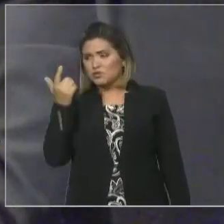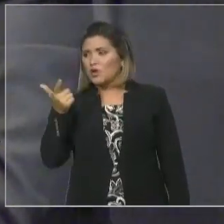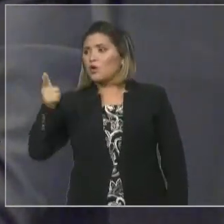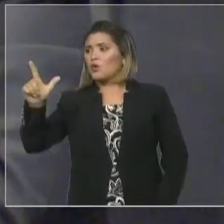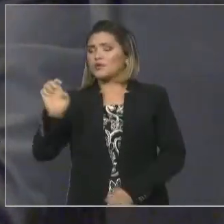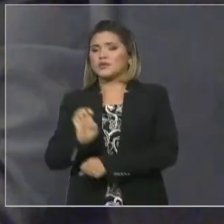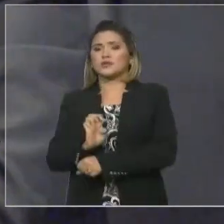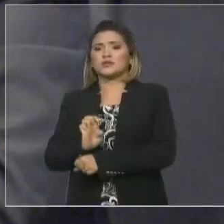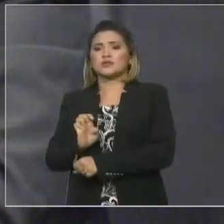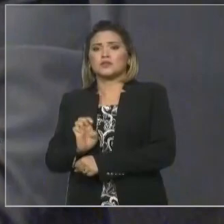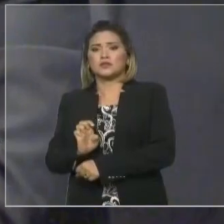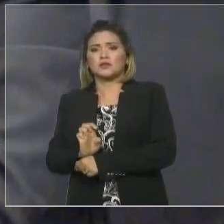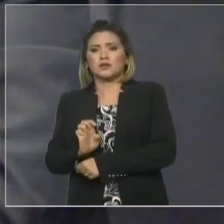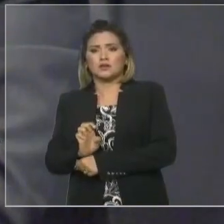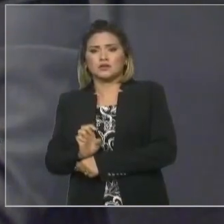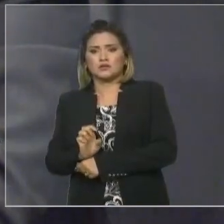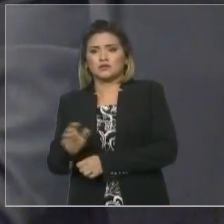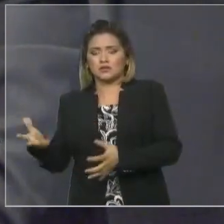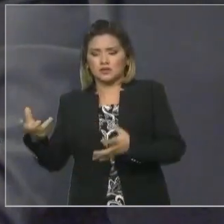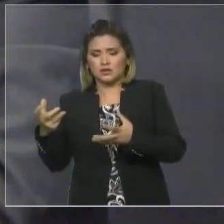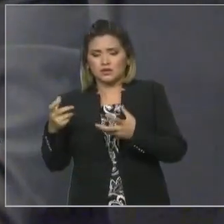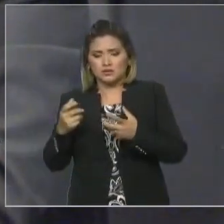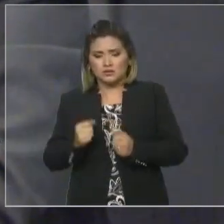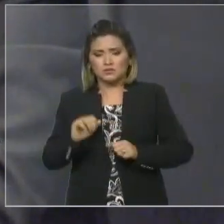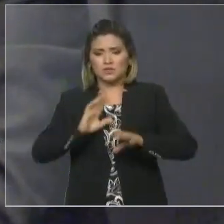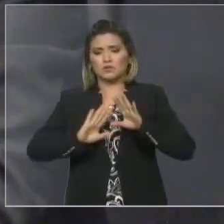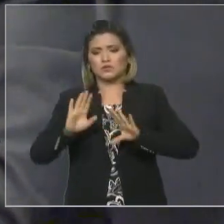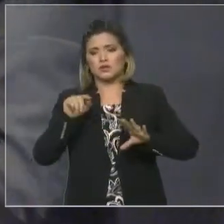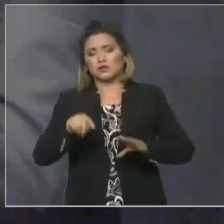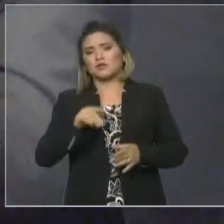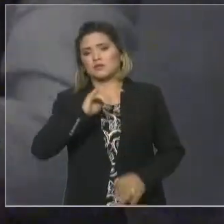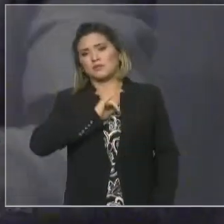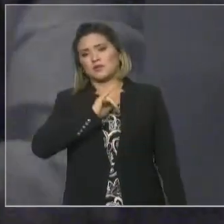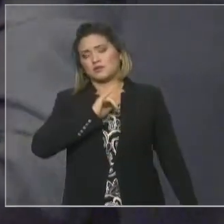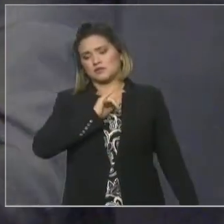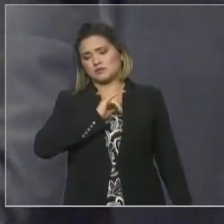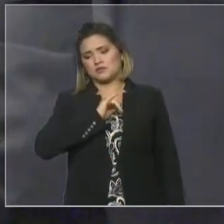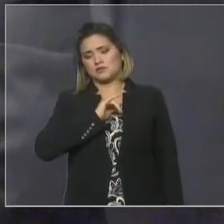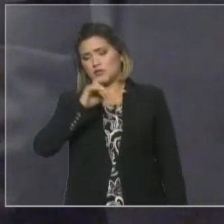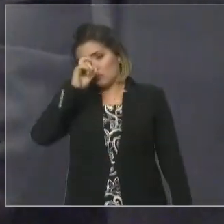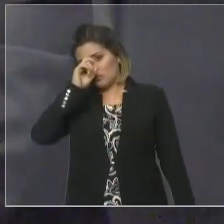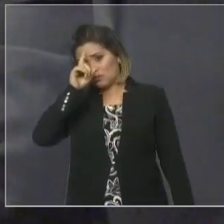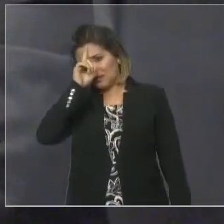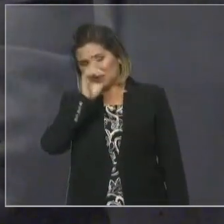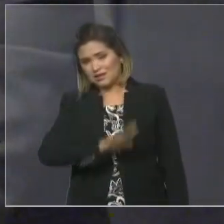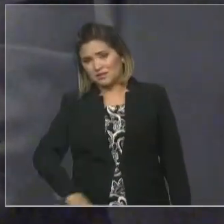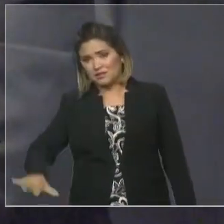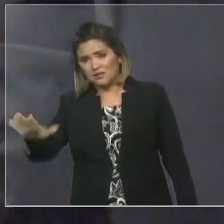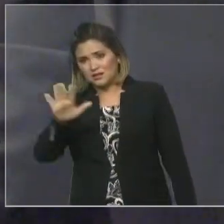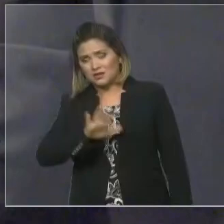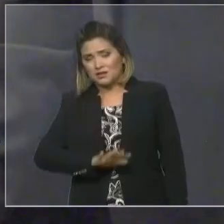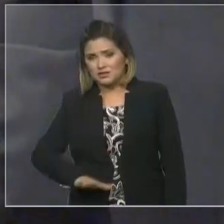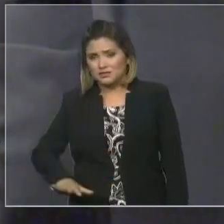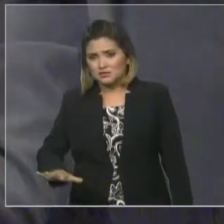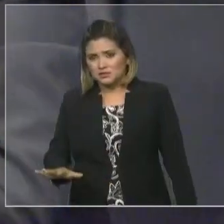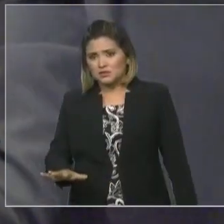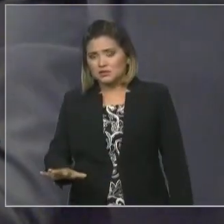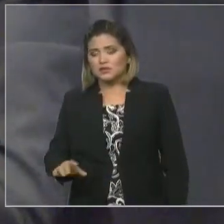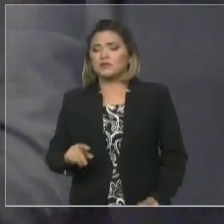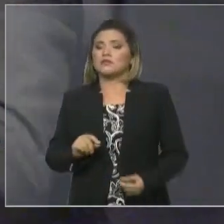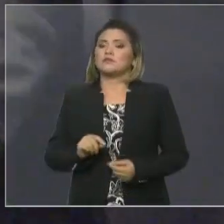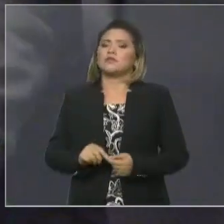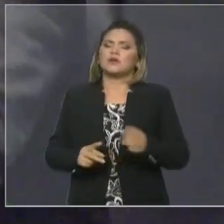Maranhão, para ser atendido em Imperatriz. Os hospitais macro-regionais,